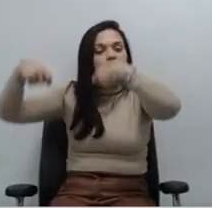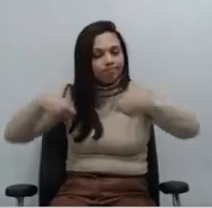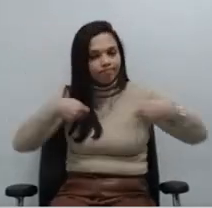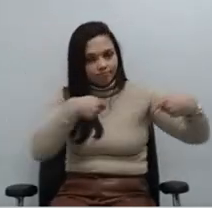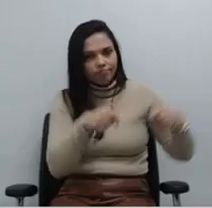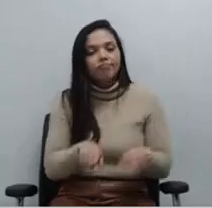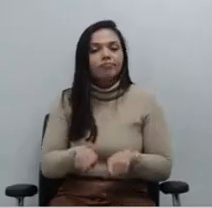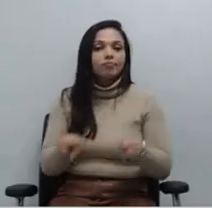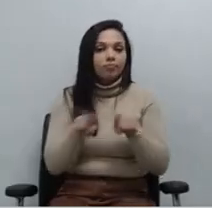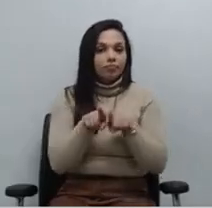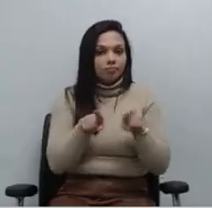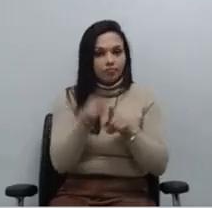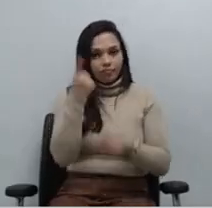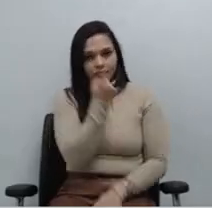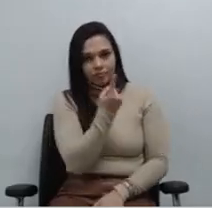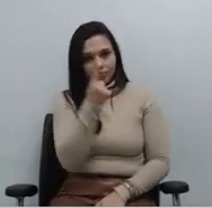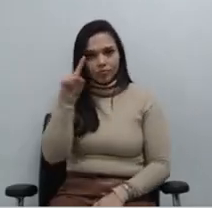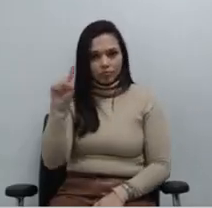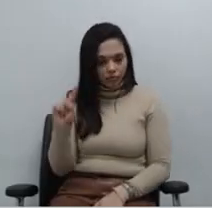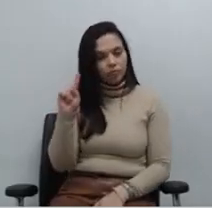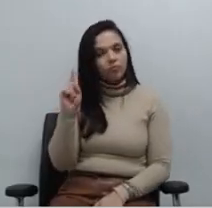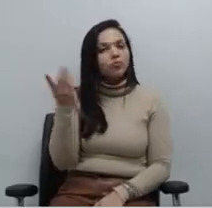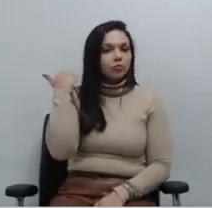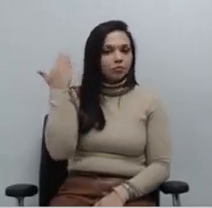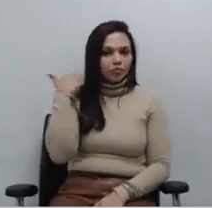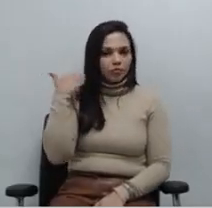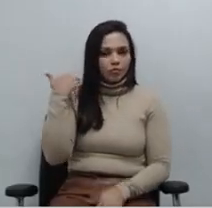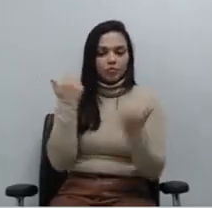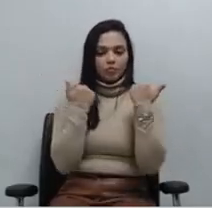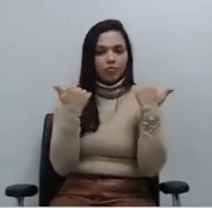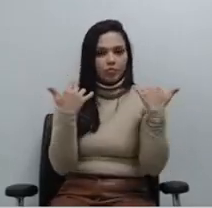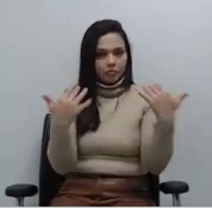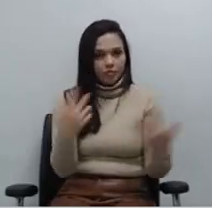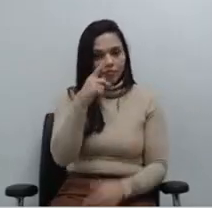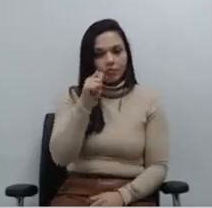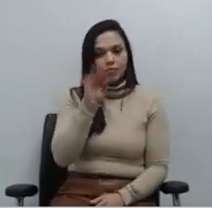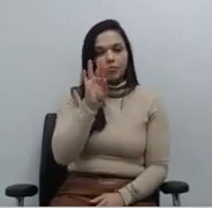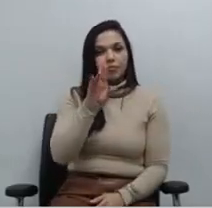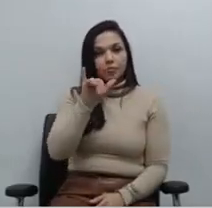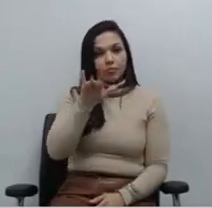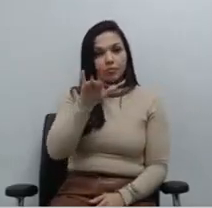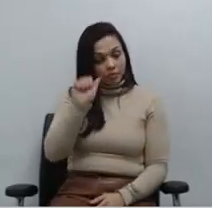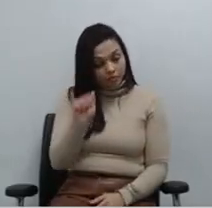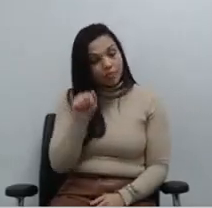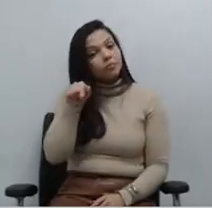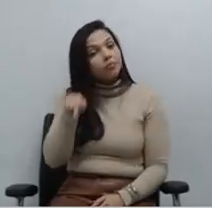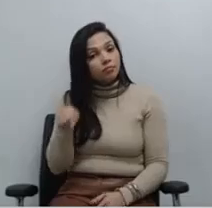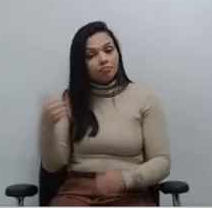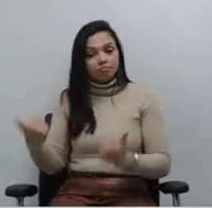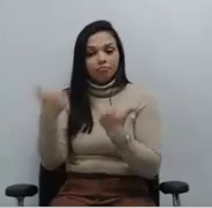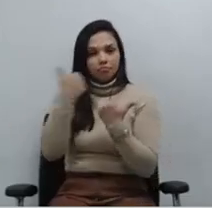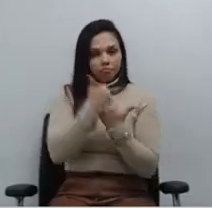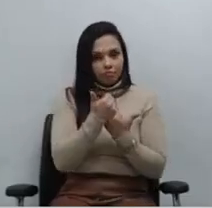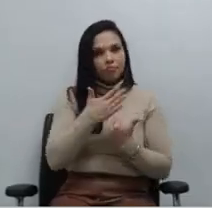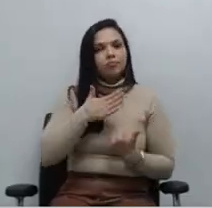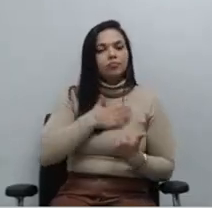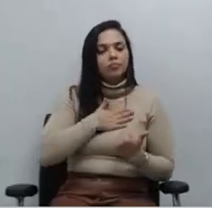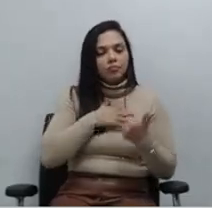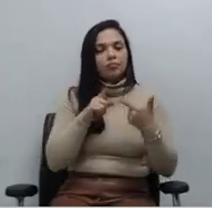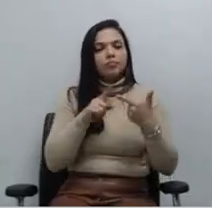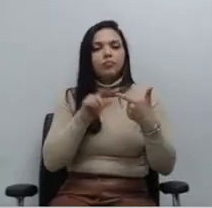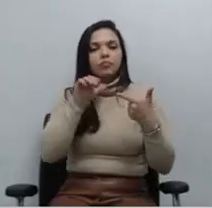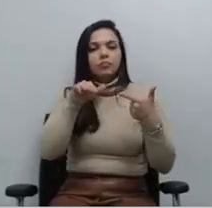atuou no meu lugar foi a defensora assistente, doutora Patrícia, mas ressaltar também que deve ter uma reunião muito boa, 2 semanas atrás, eu, a conselheira Mariana,